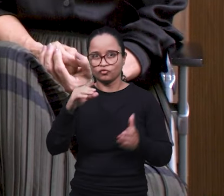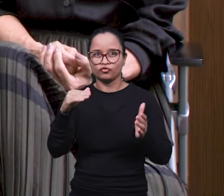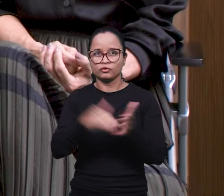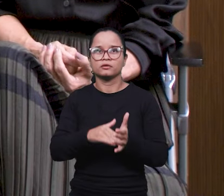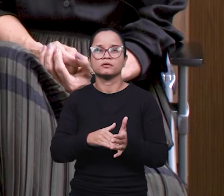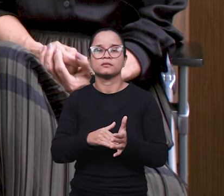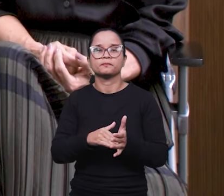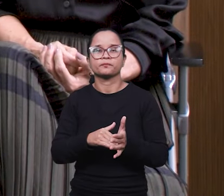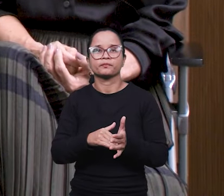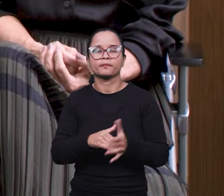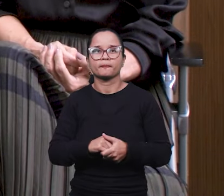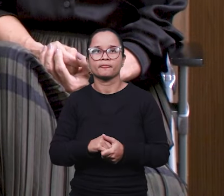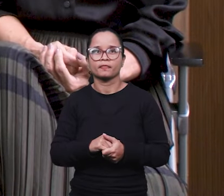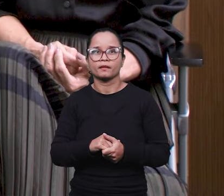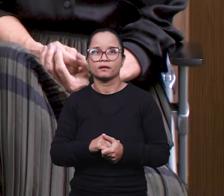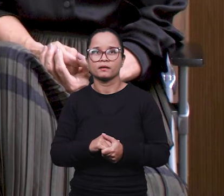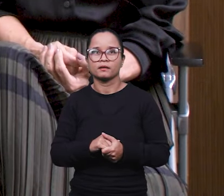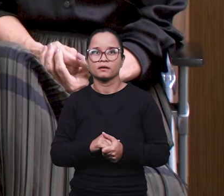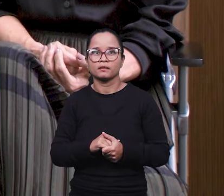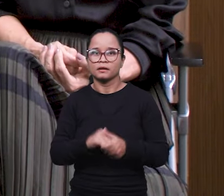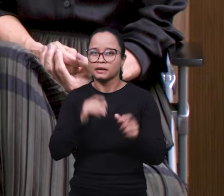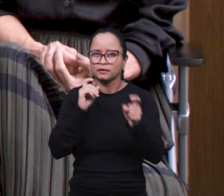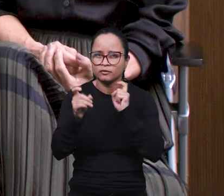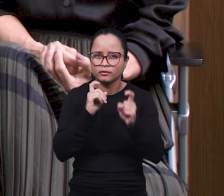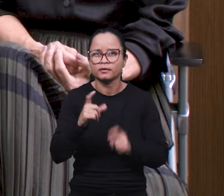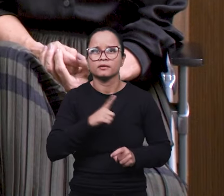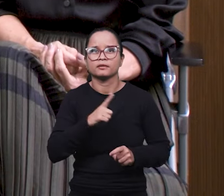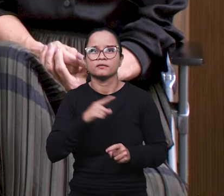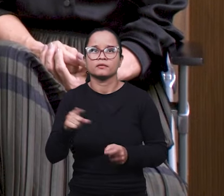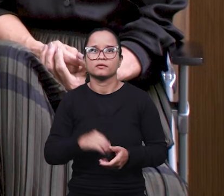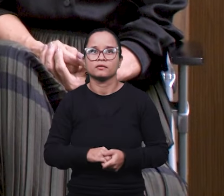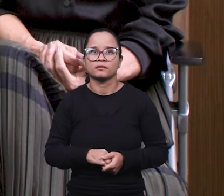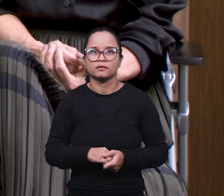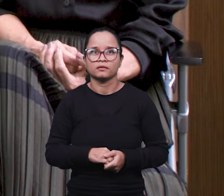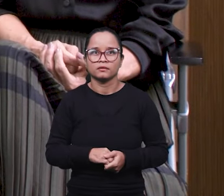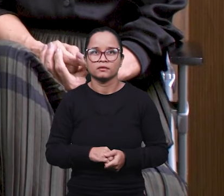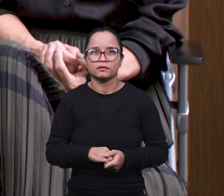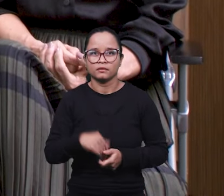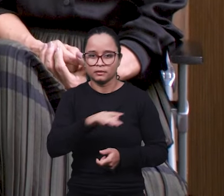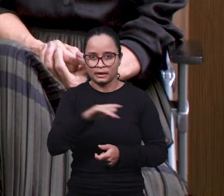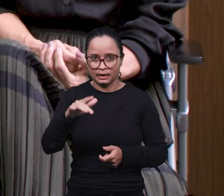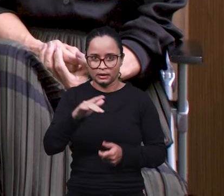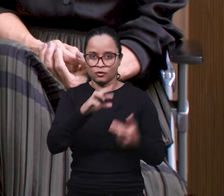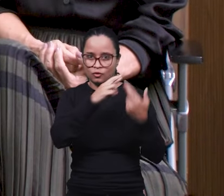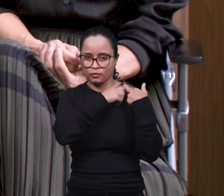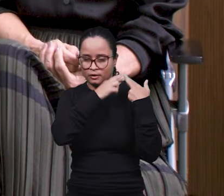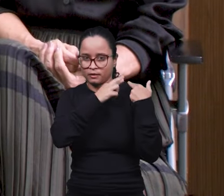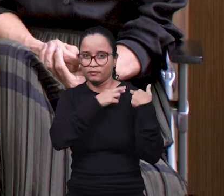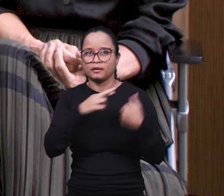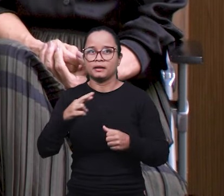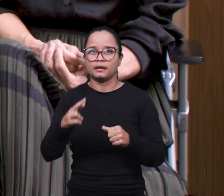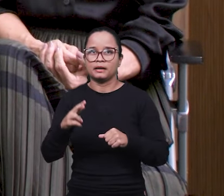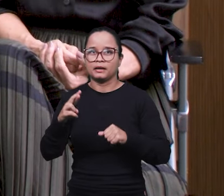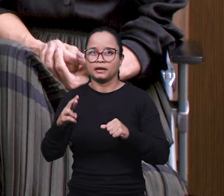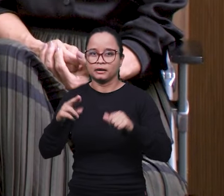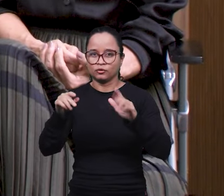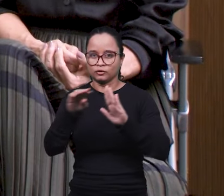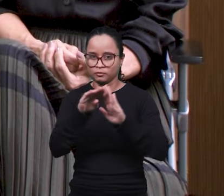do da reunião do última reunião do Rot que teve lá o cherman do da área do intercâmbio foi até o